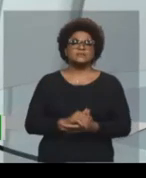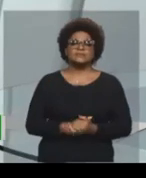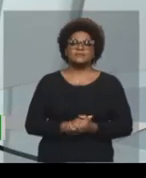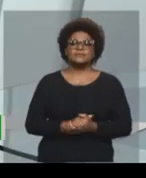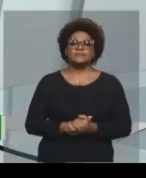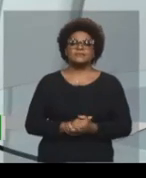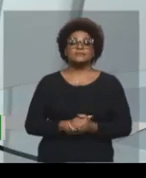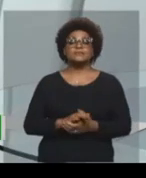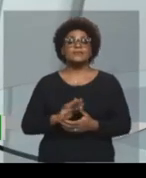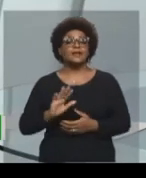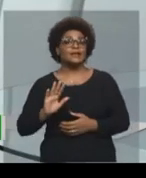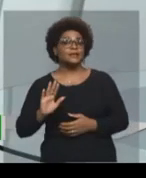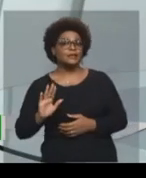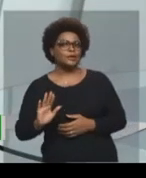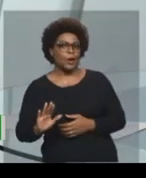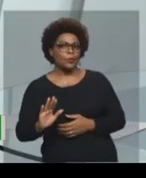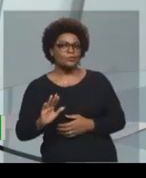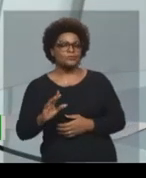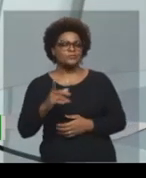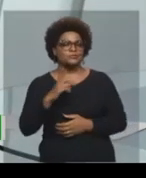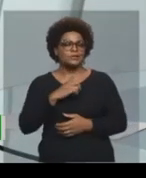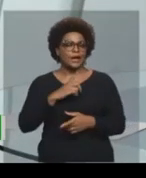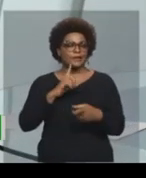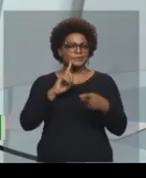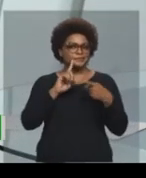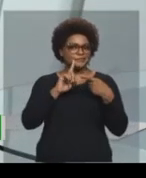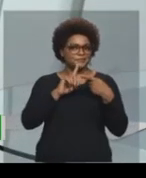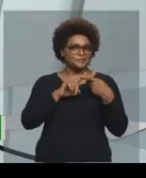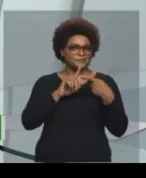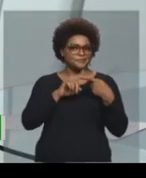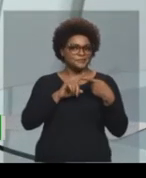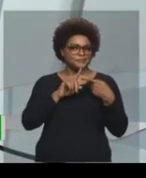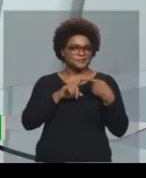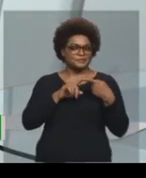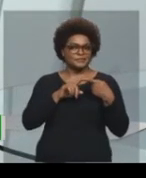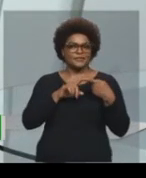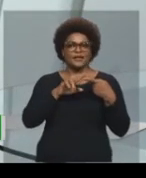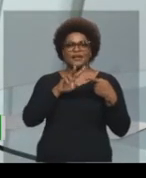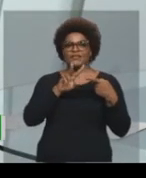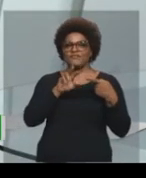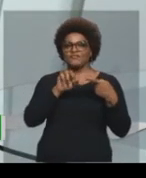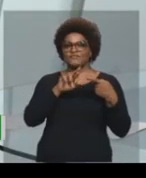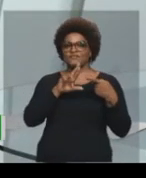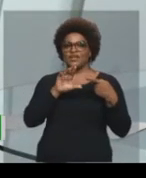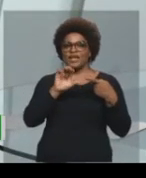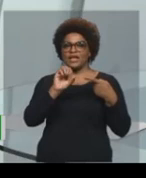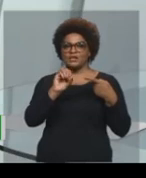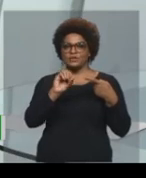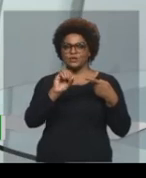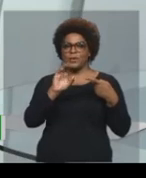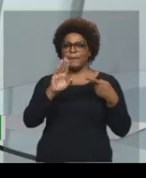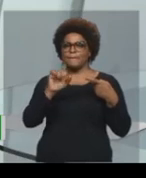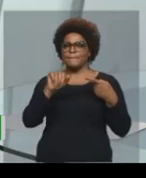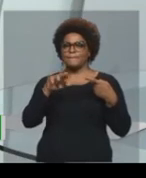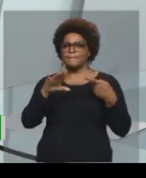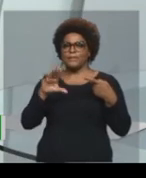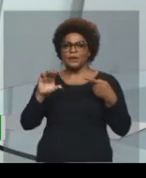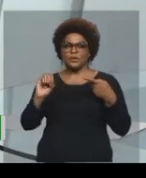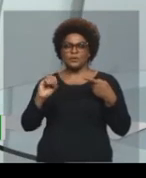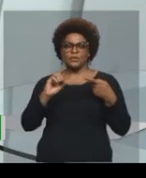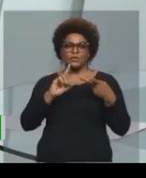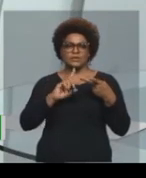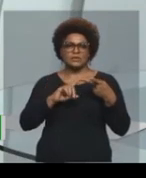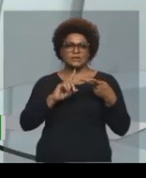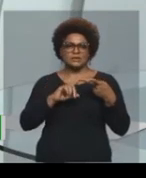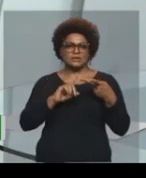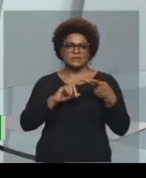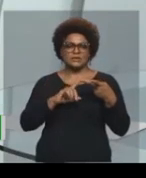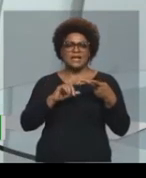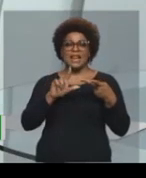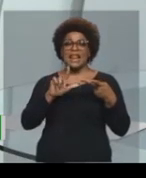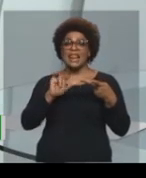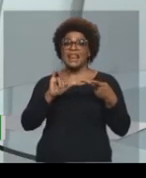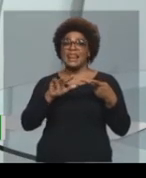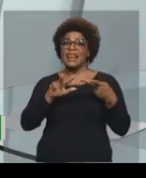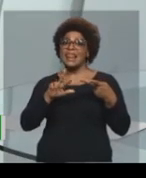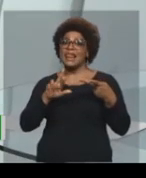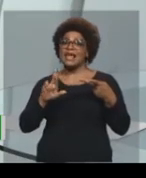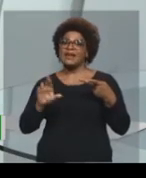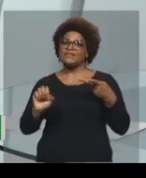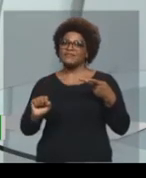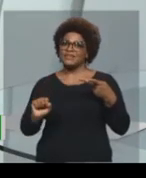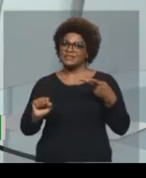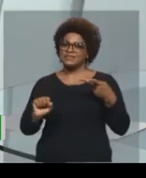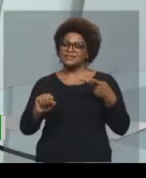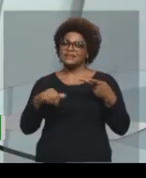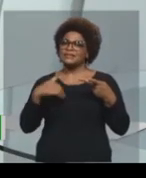versos livres. Então, nem todo poema ele vai ter rima. Então, quando não tem, a gente fala